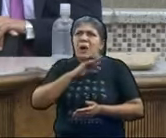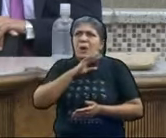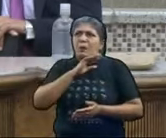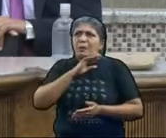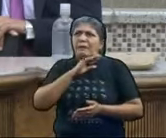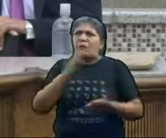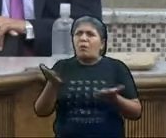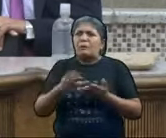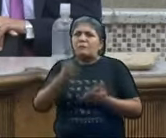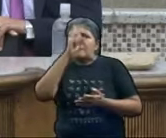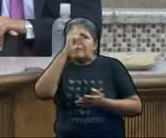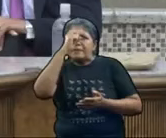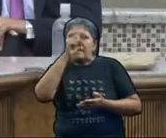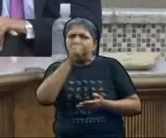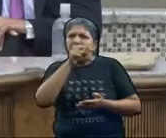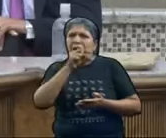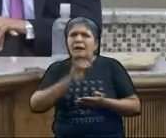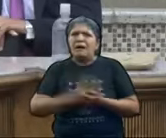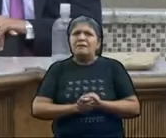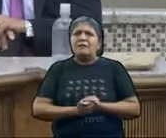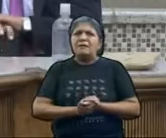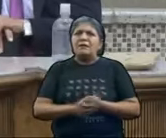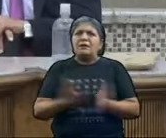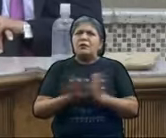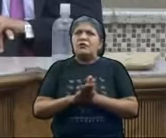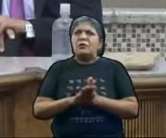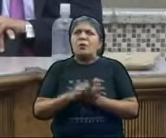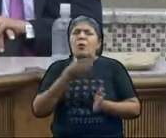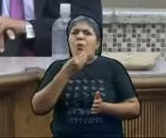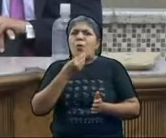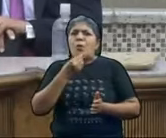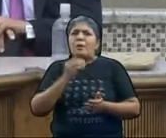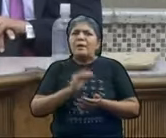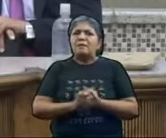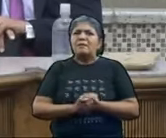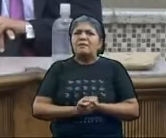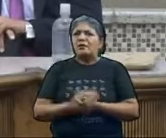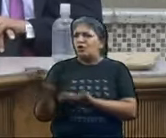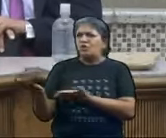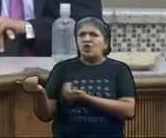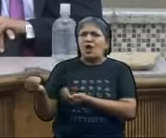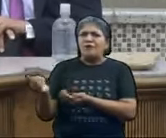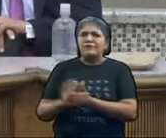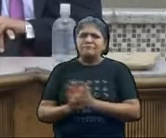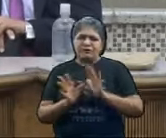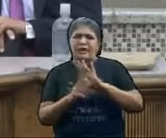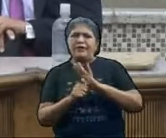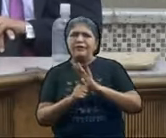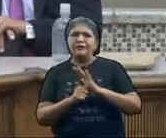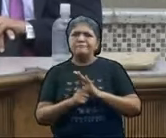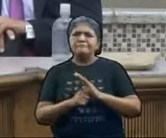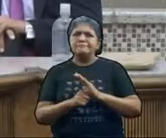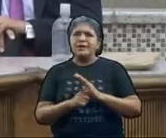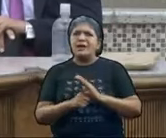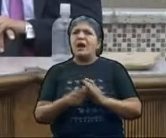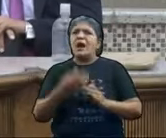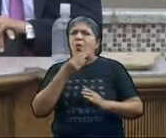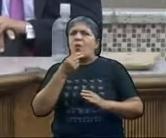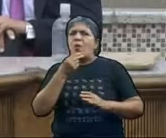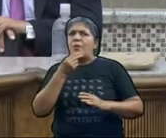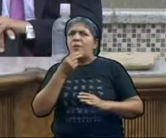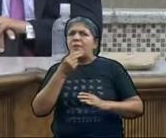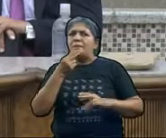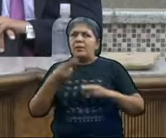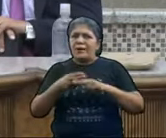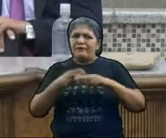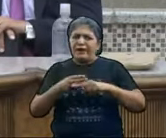pronto-socorro essa noite. Chegou um moço lá esfaqueado, esse moço era bandido. E ele chegou esfaqueado. E